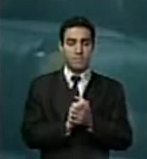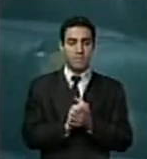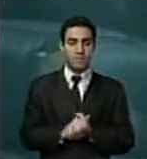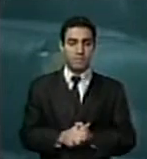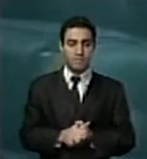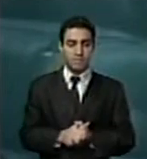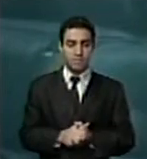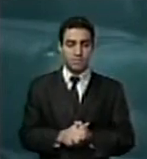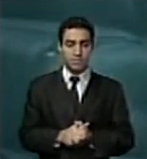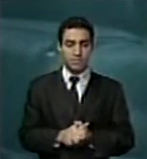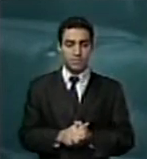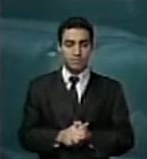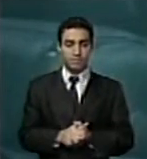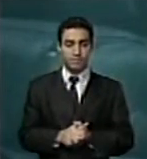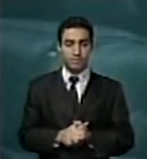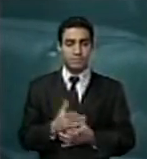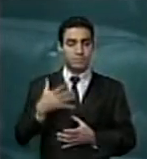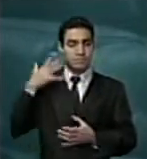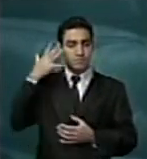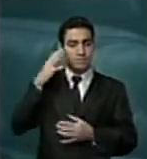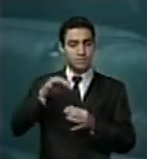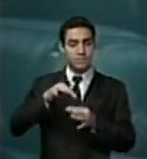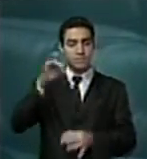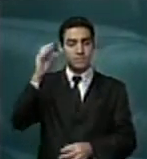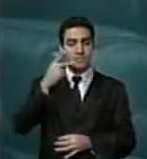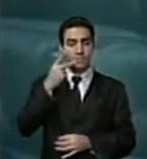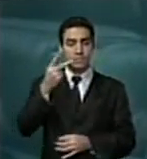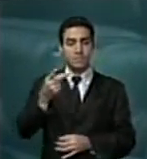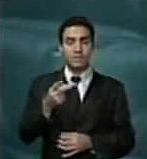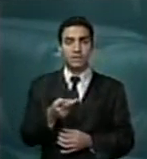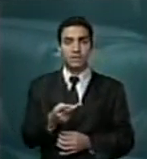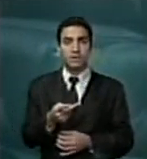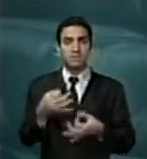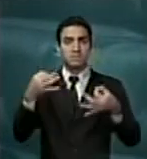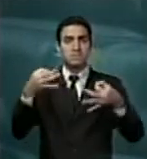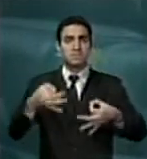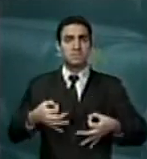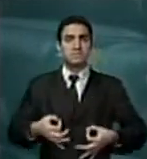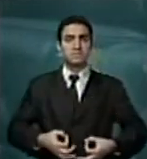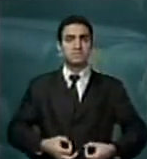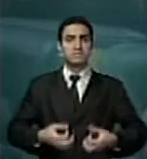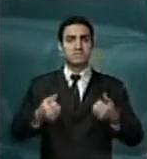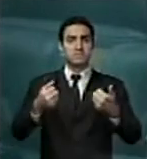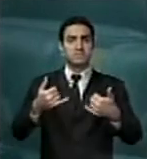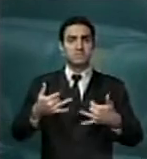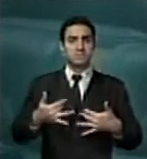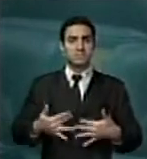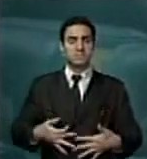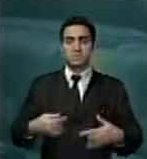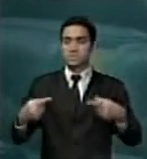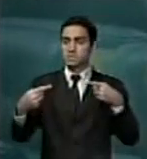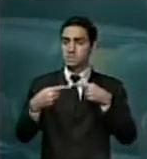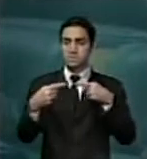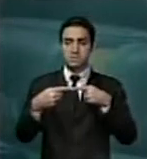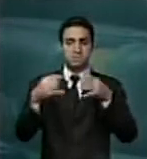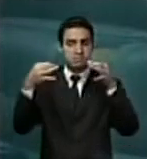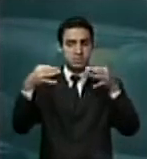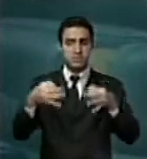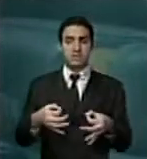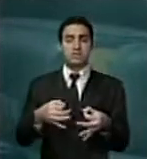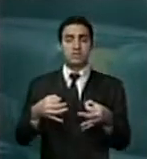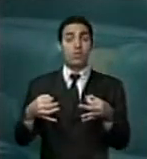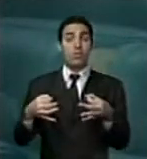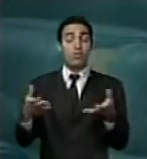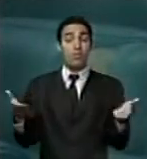Excelência pelo pronunciamento consistente, apropriado,